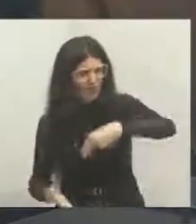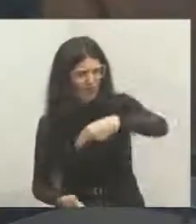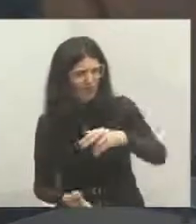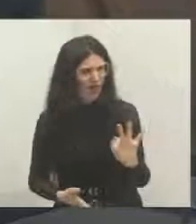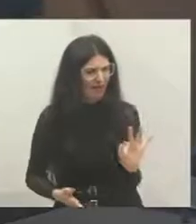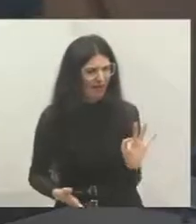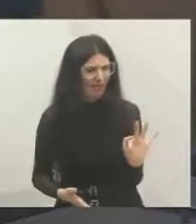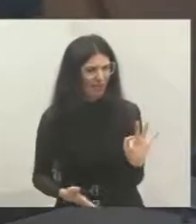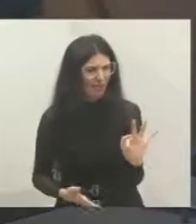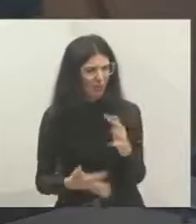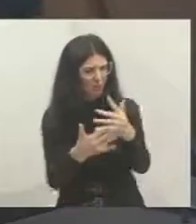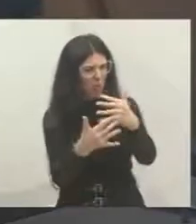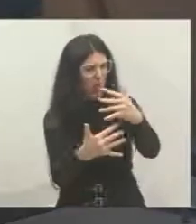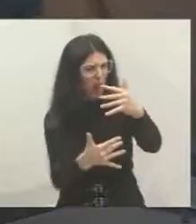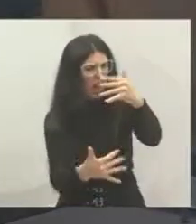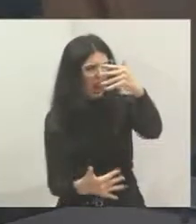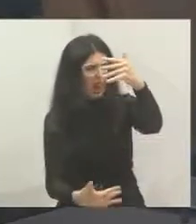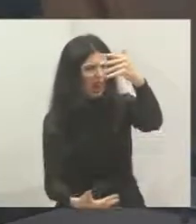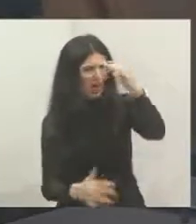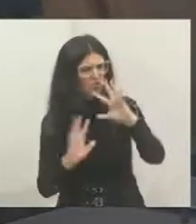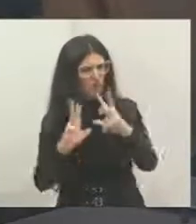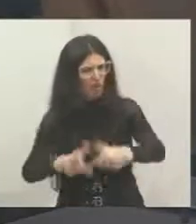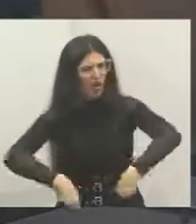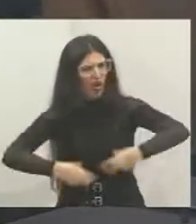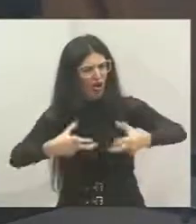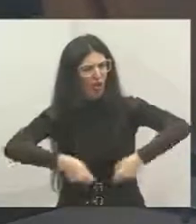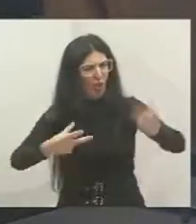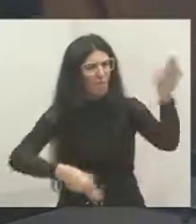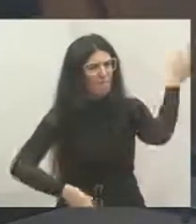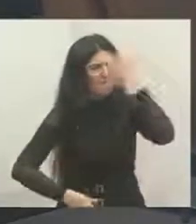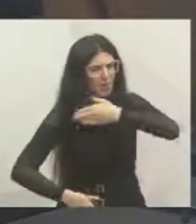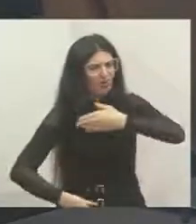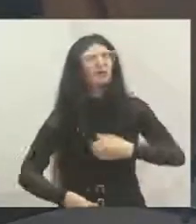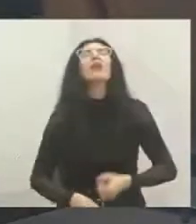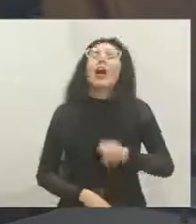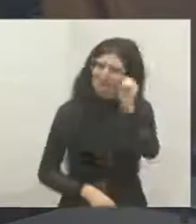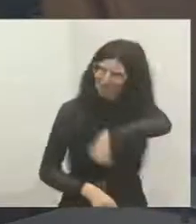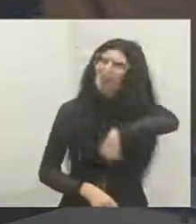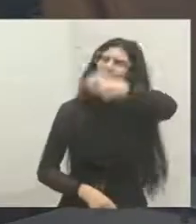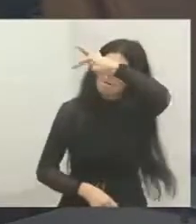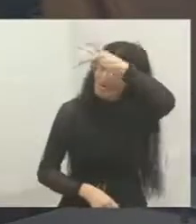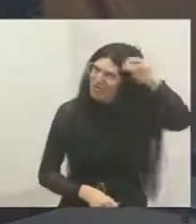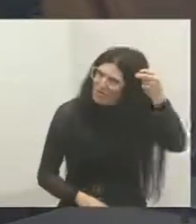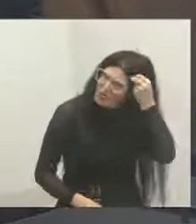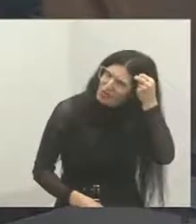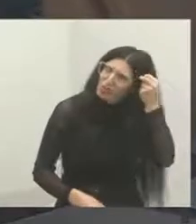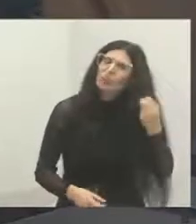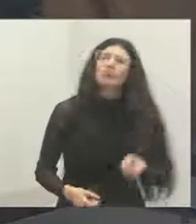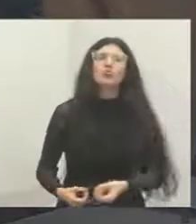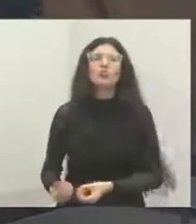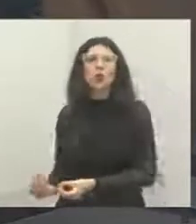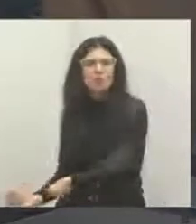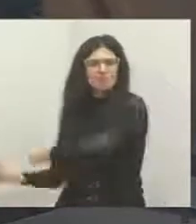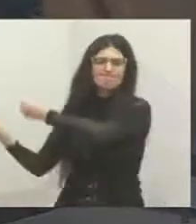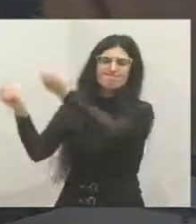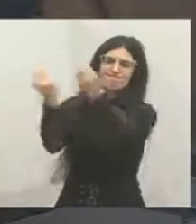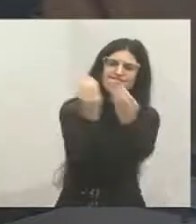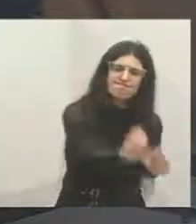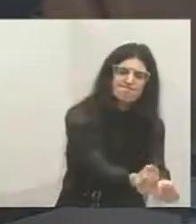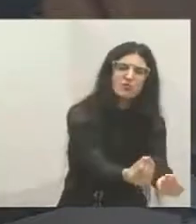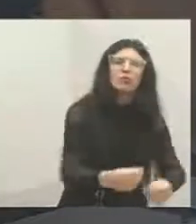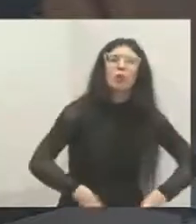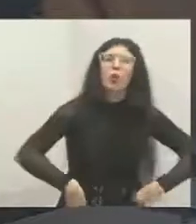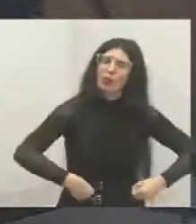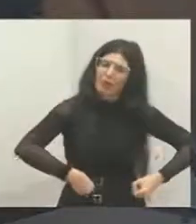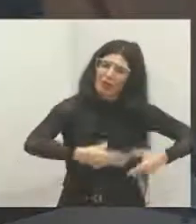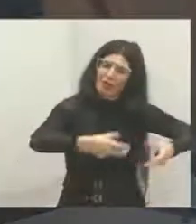planilha de gasto, e daí sim a prefeitura repassa o valor gasto. Não é nem